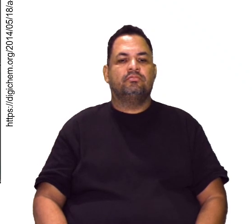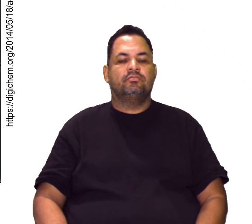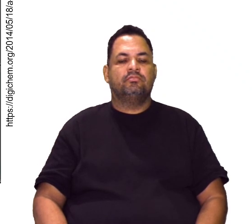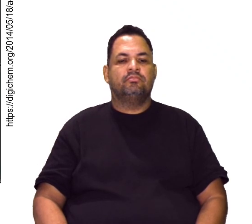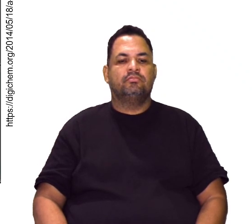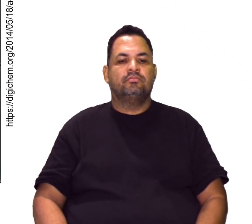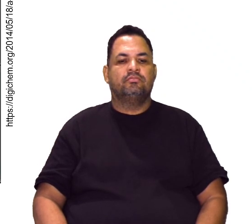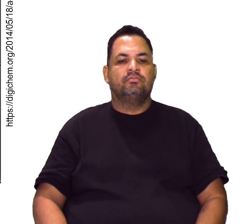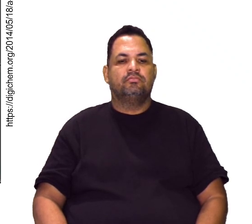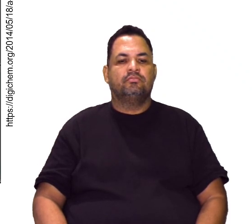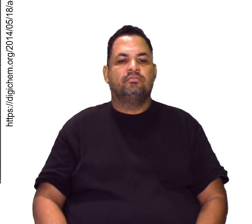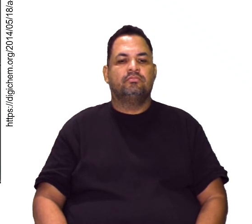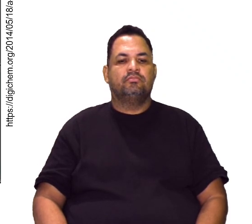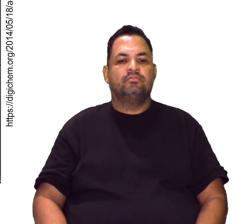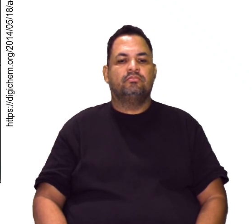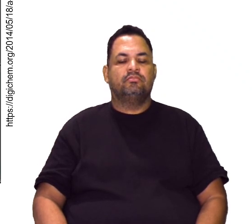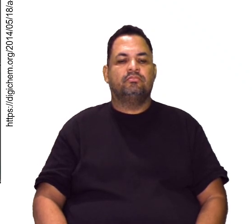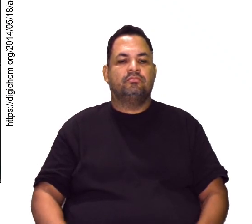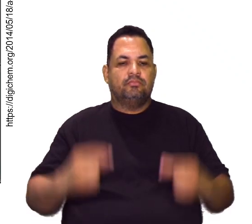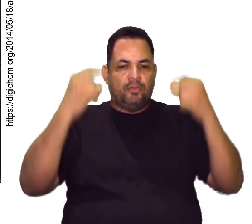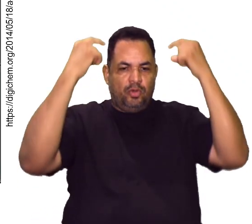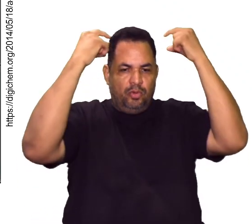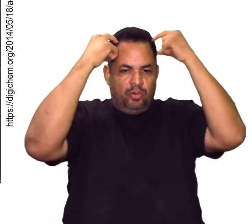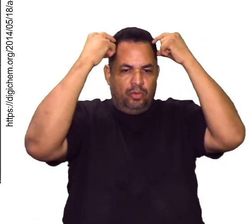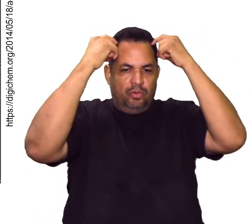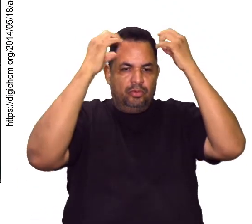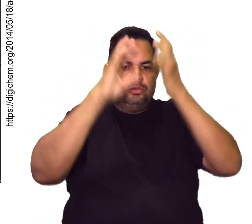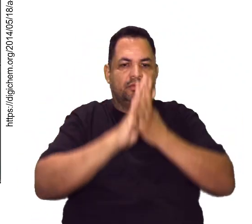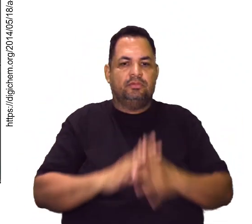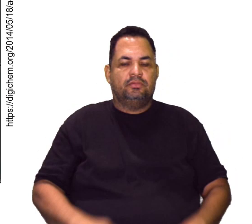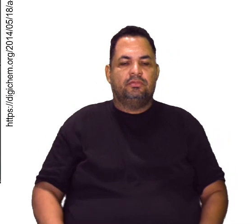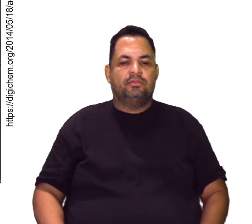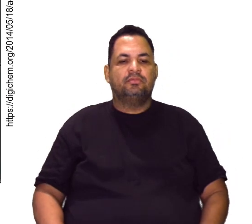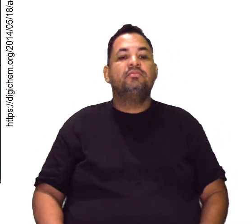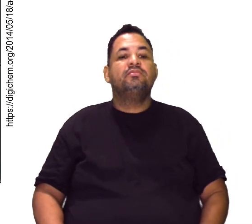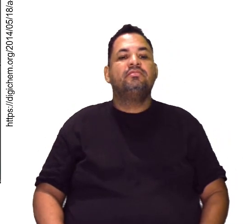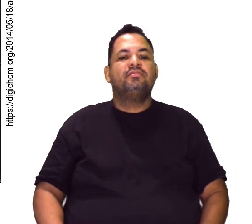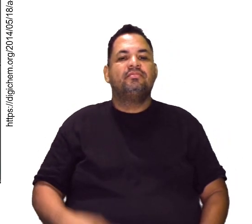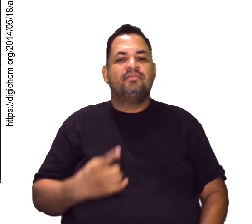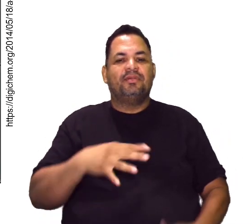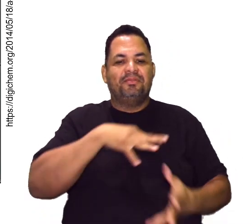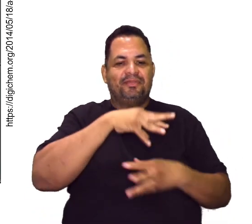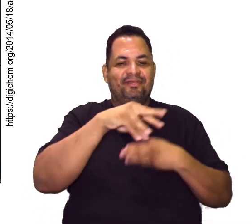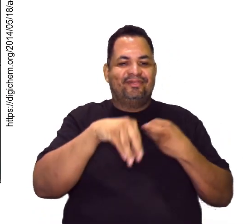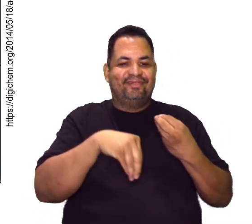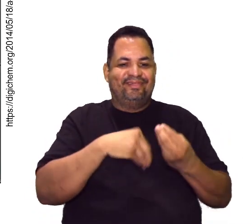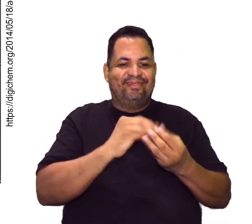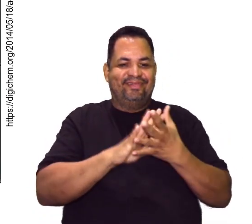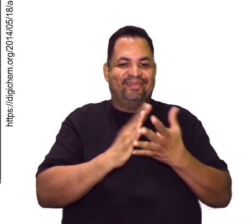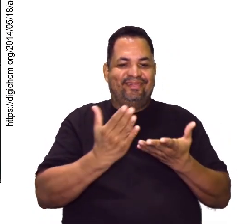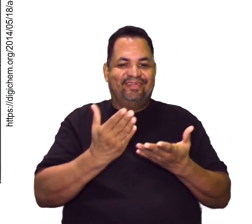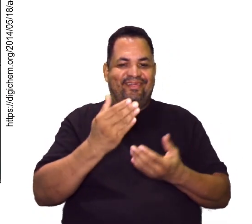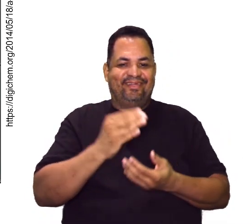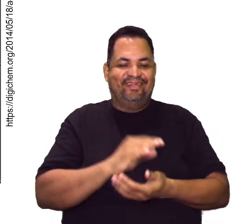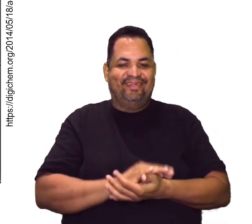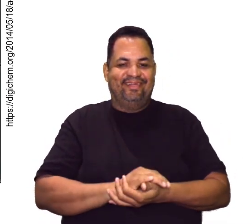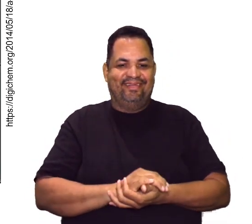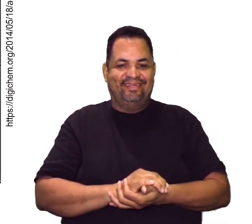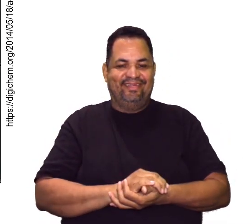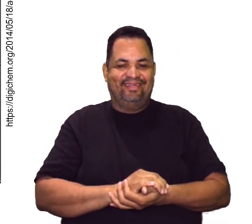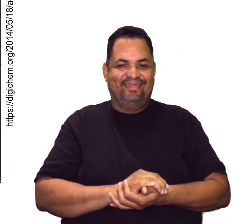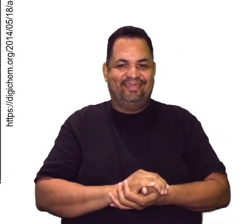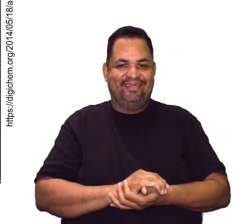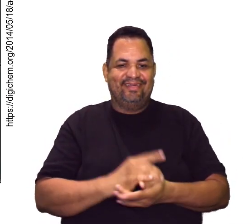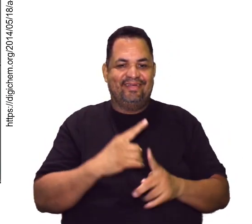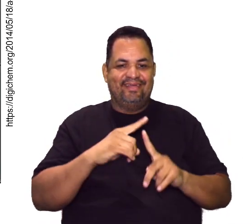Ele está aí, ó. Socorro, socorro! Estou dissolvendo. Mas os ursos